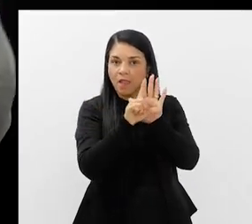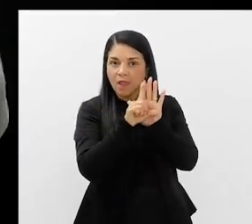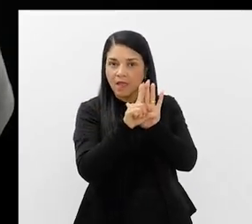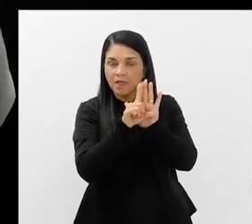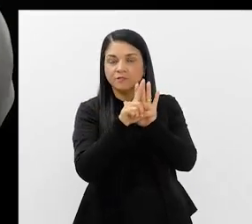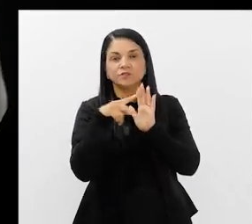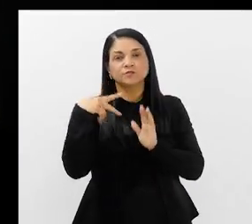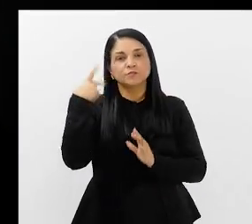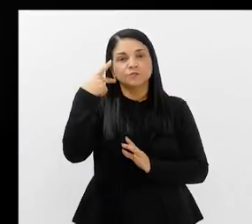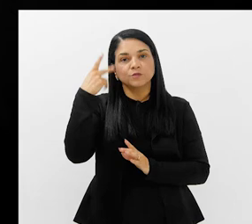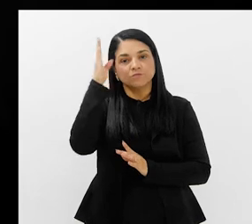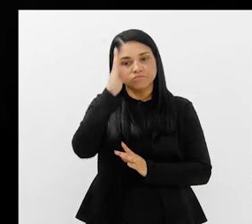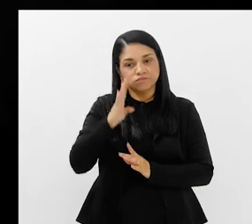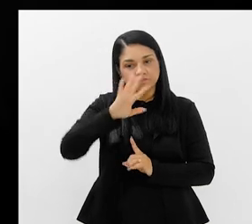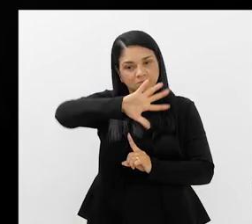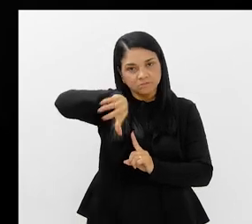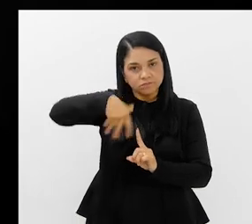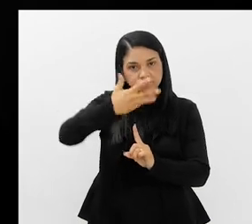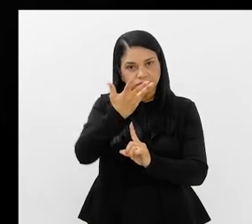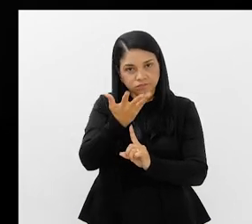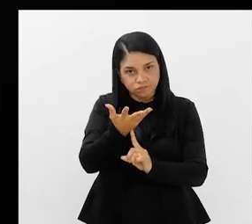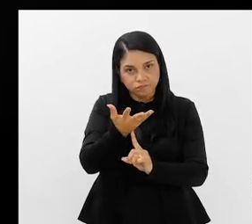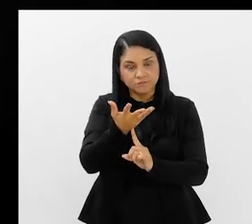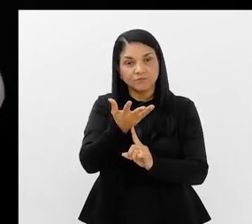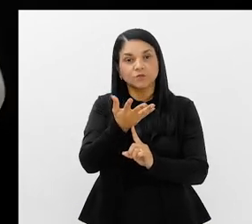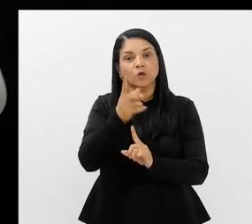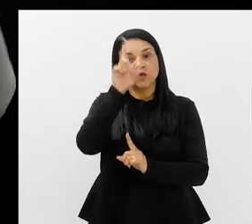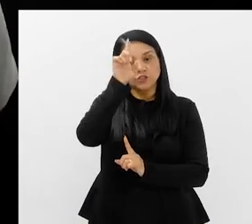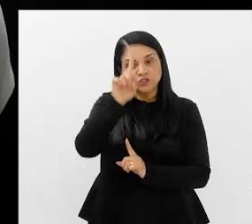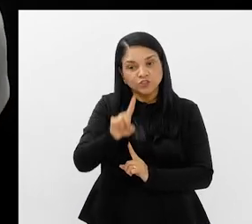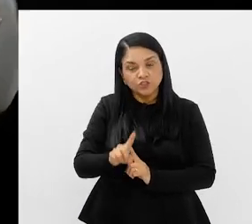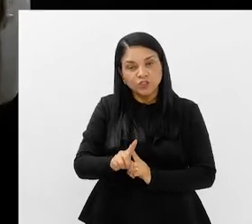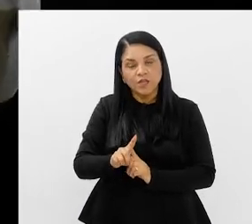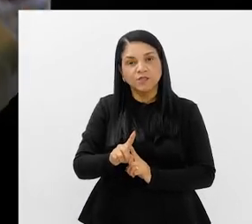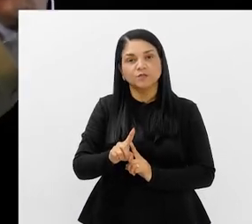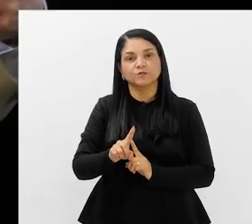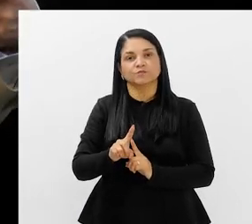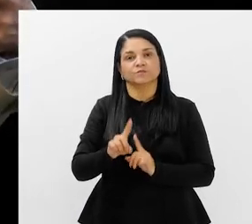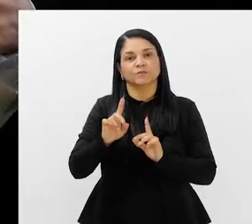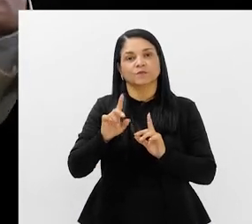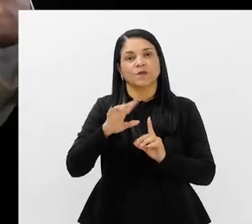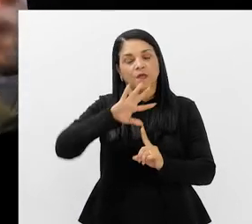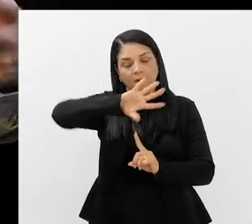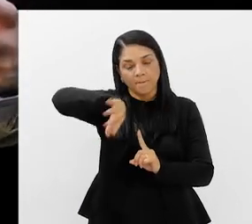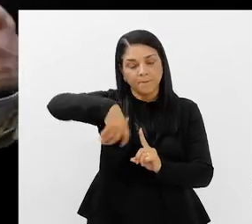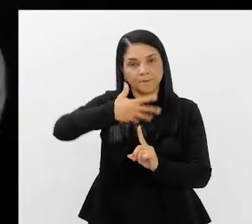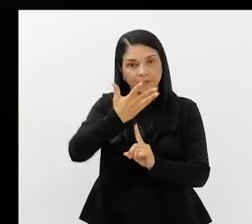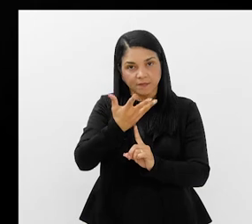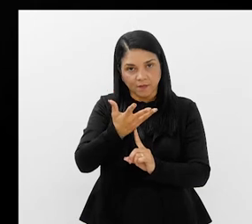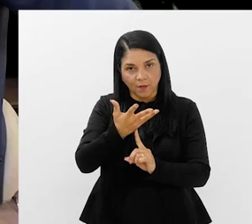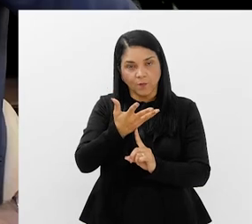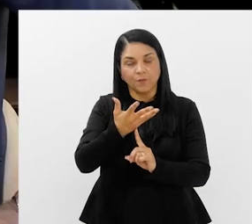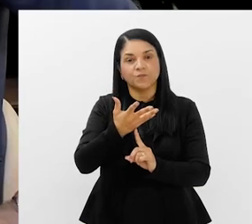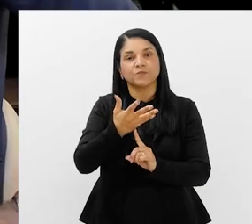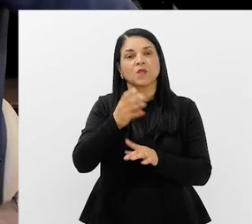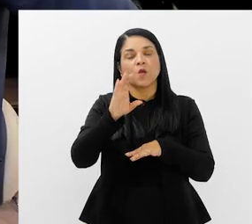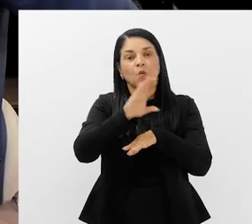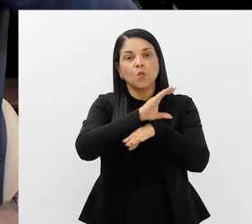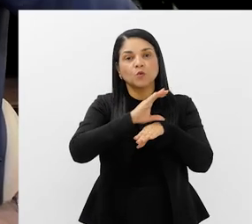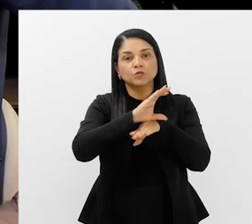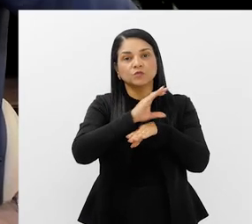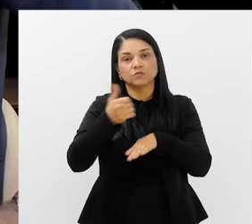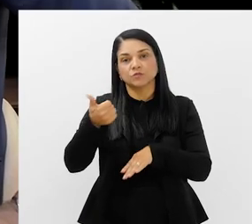de uma lei da Política Nacional de Meio Ambiente, que representou realmente o direito ambiental como entendemos hoje. Mas foi com a